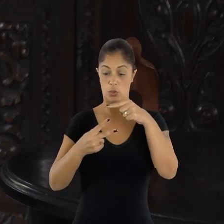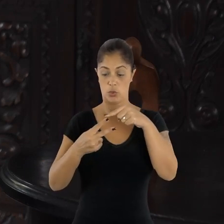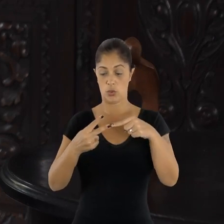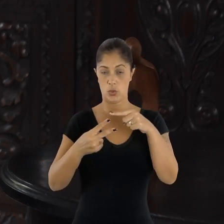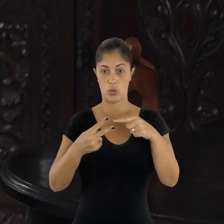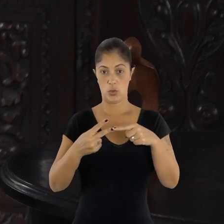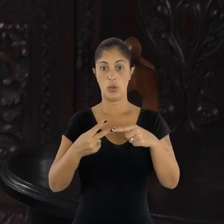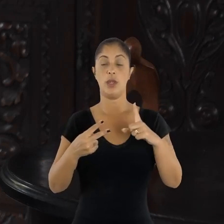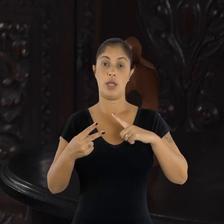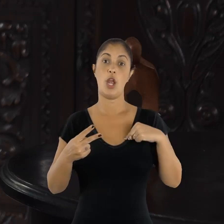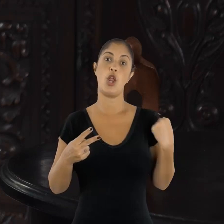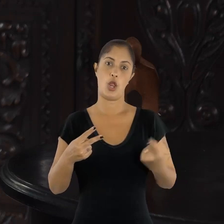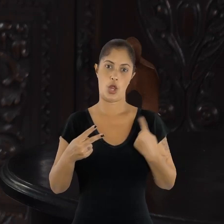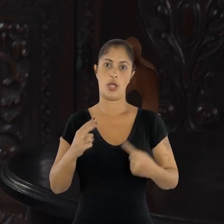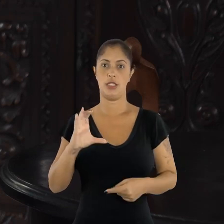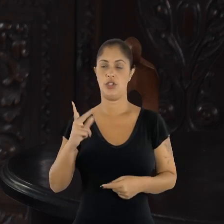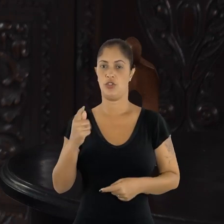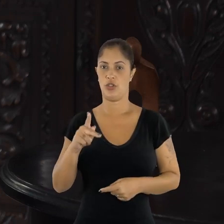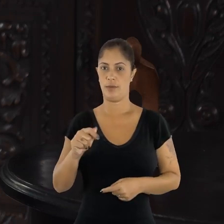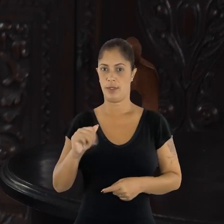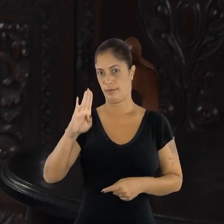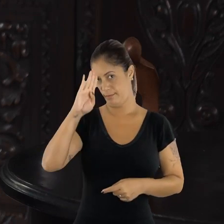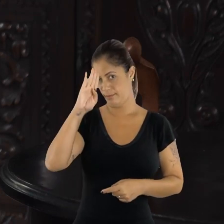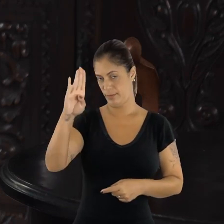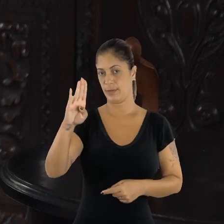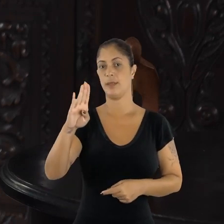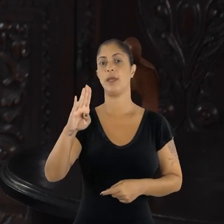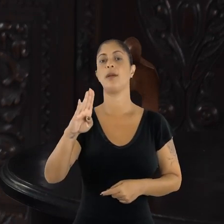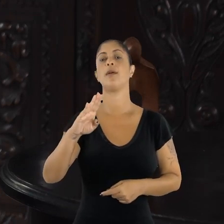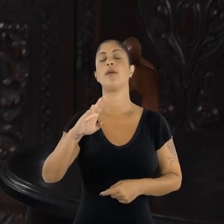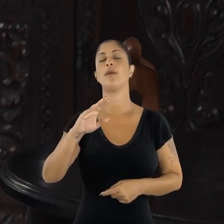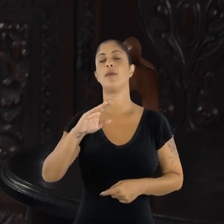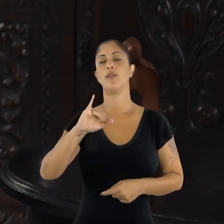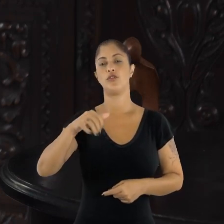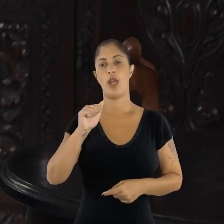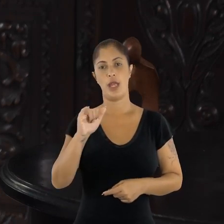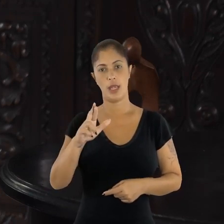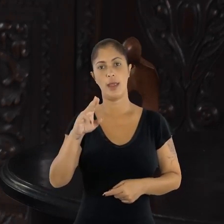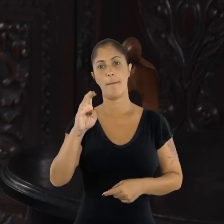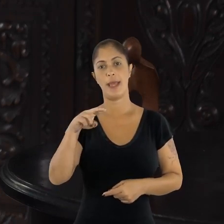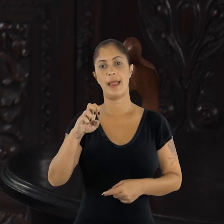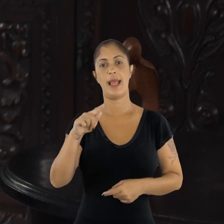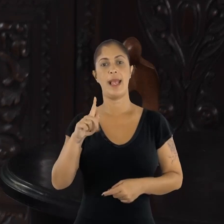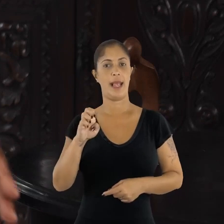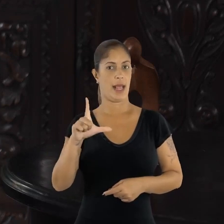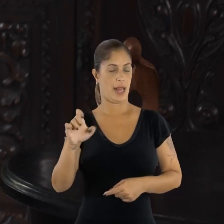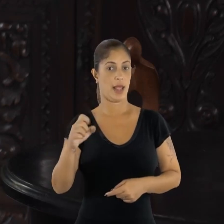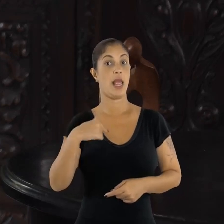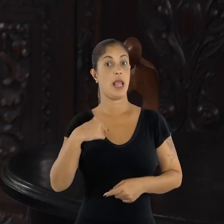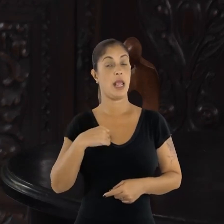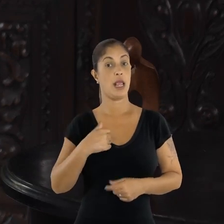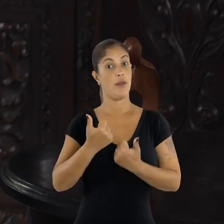e naquelas duas chapas tínhamos a nossa chapa, uma chapa encabeçada pelo companheiro Jair Meneghelli. Eu fui eleito